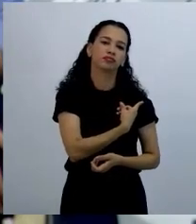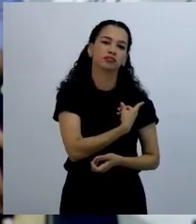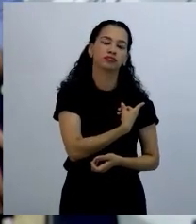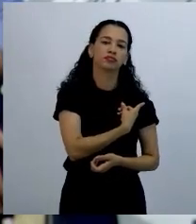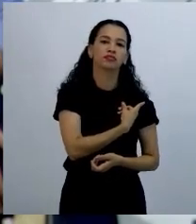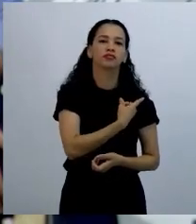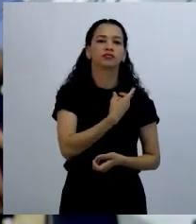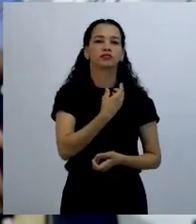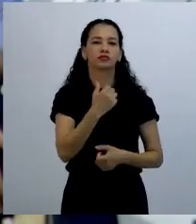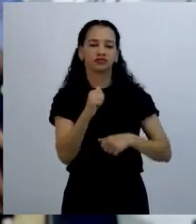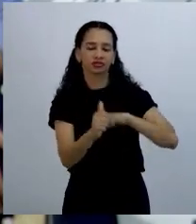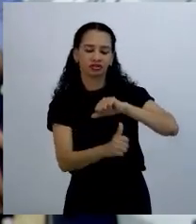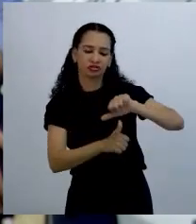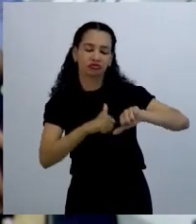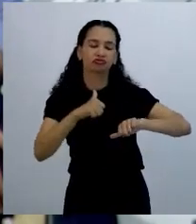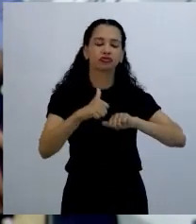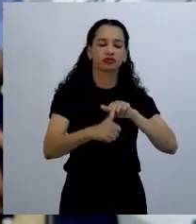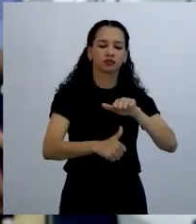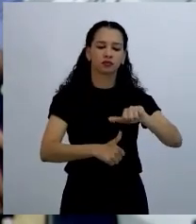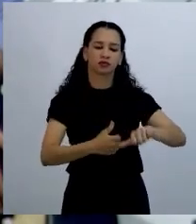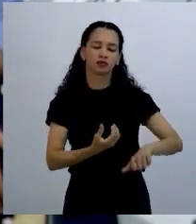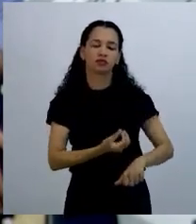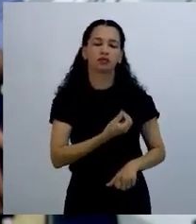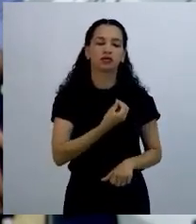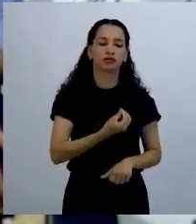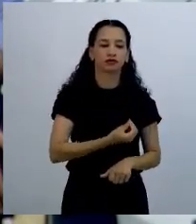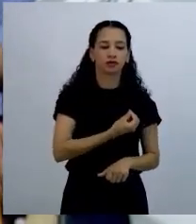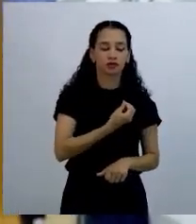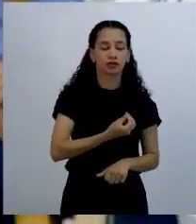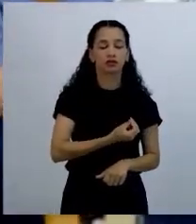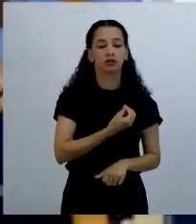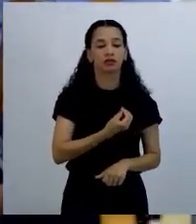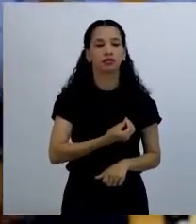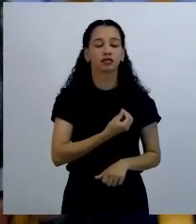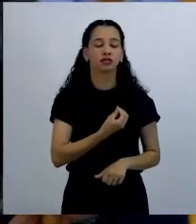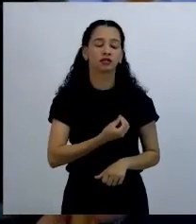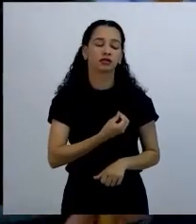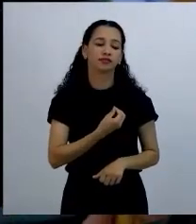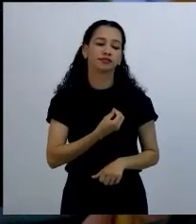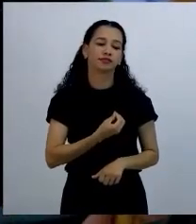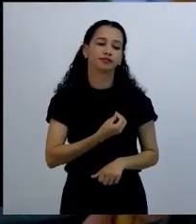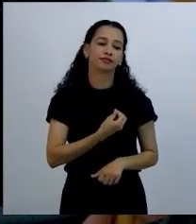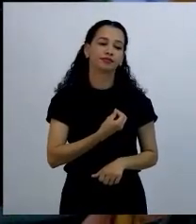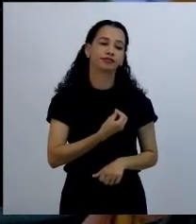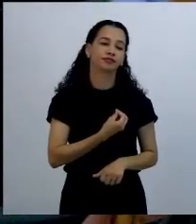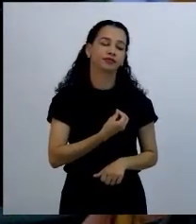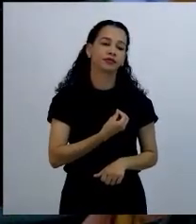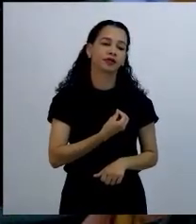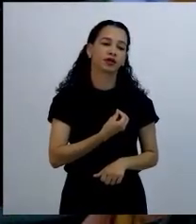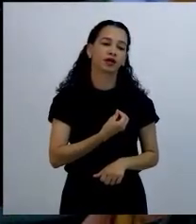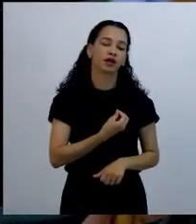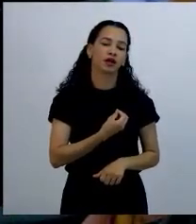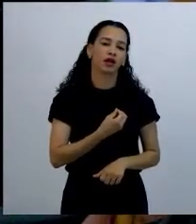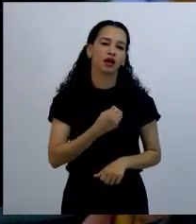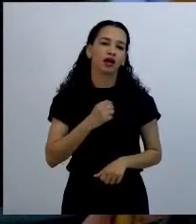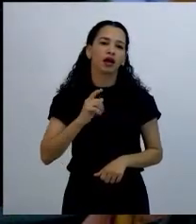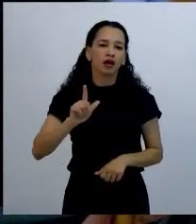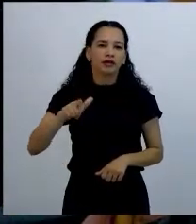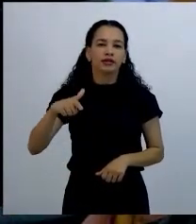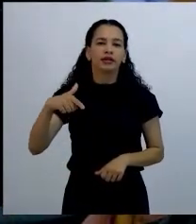e de repente a gente tem saudade Posso lhe perguntar você tem alguma saudade de um período da sua